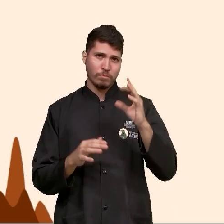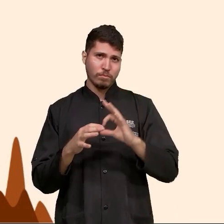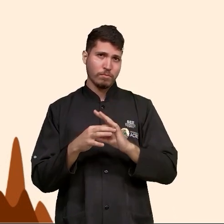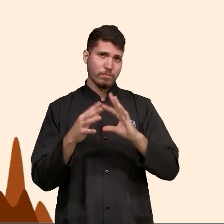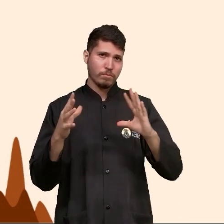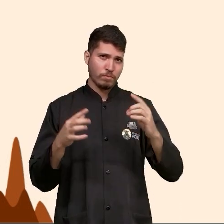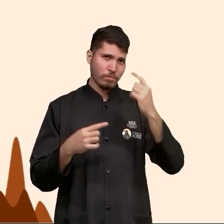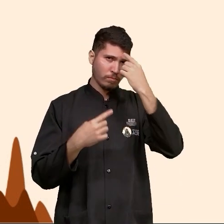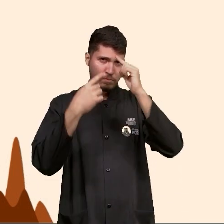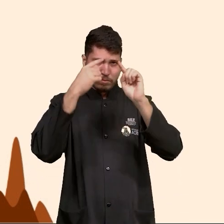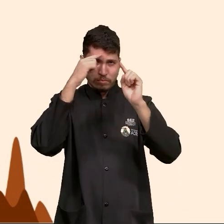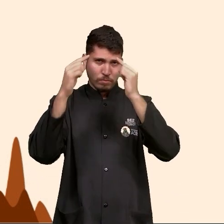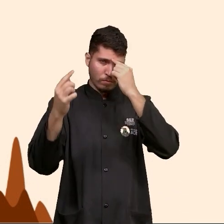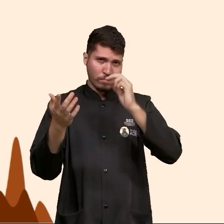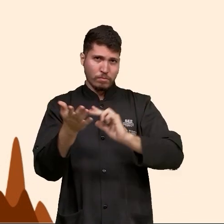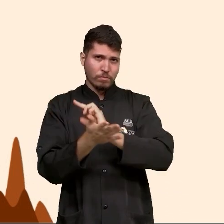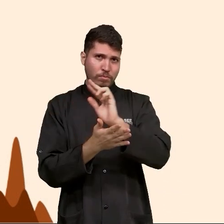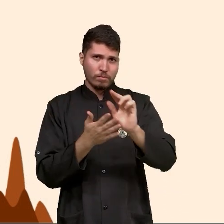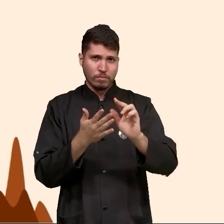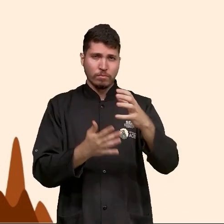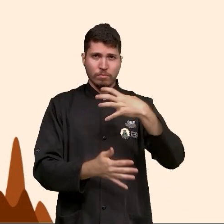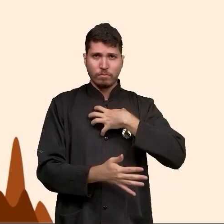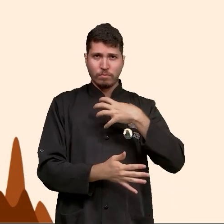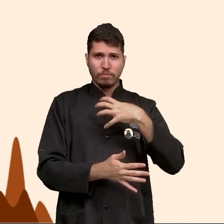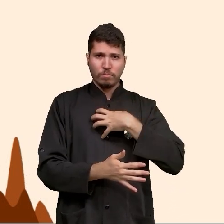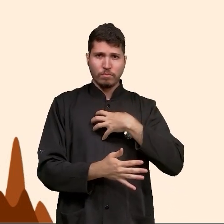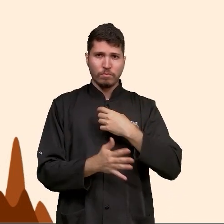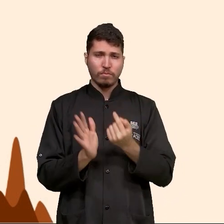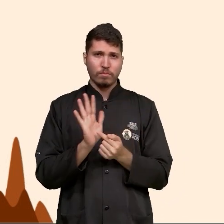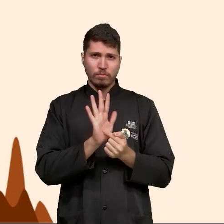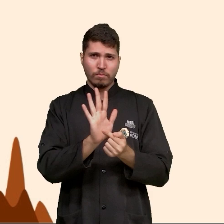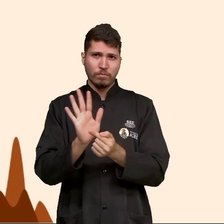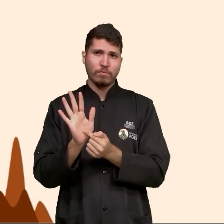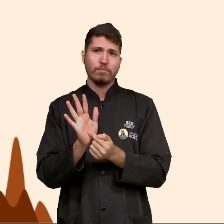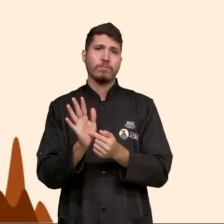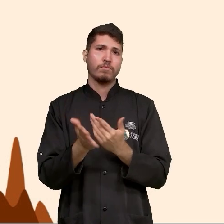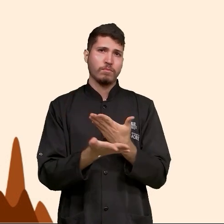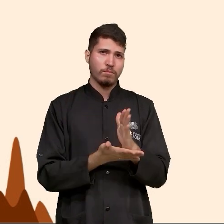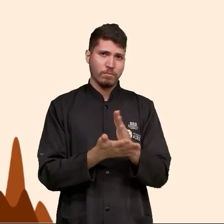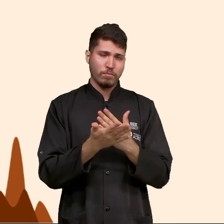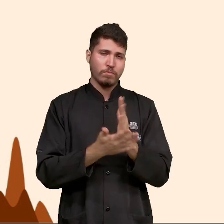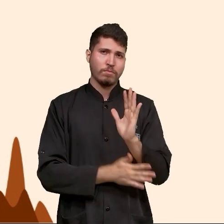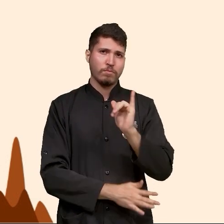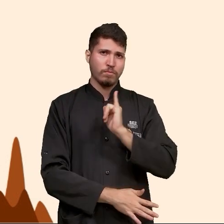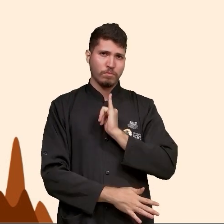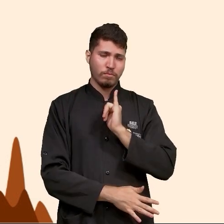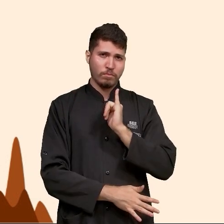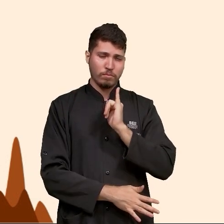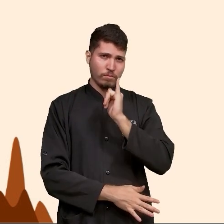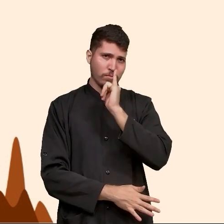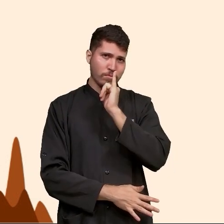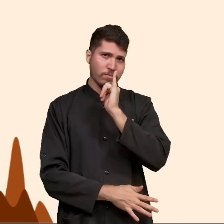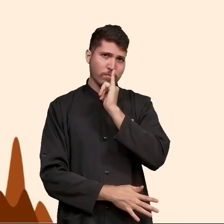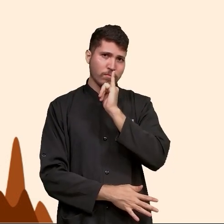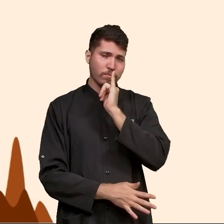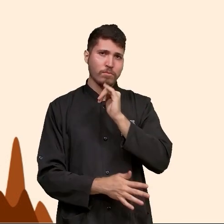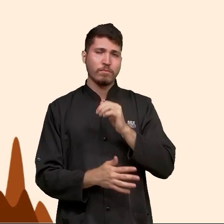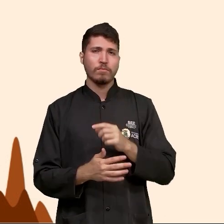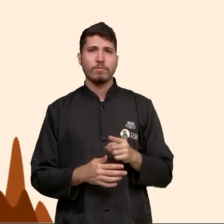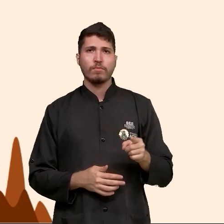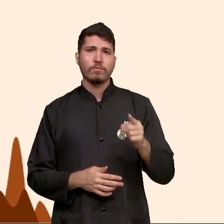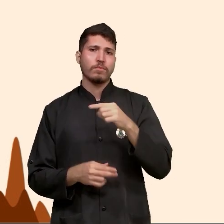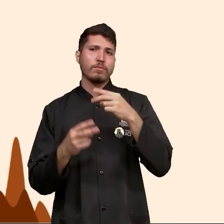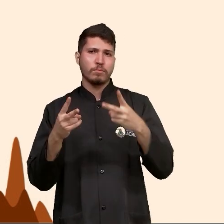múltiplos significados. E aí eu trouxe obras bem emblemáticas para vocês valorizarem e enxergarem